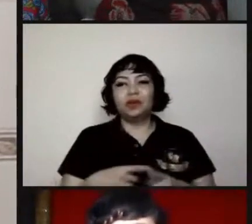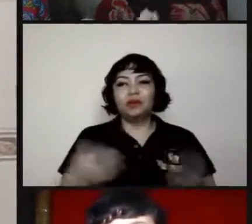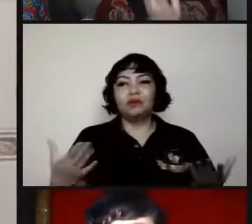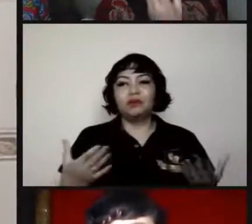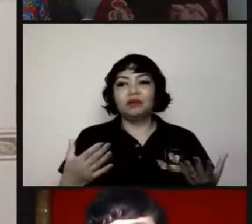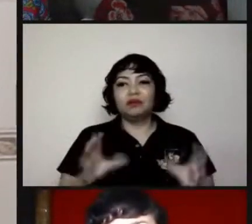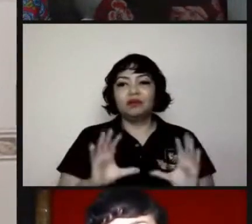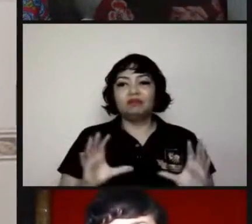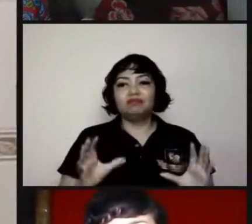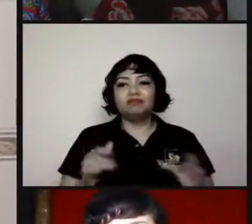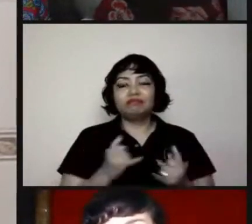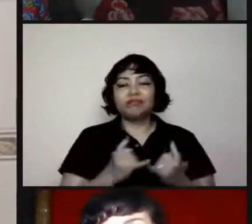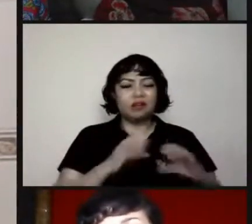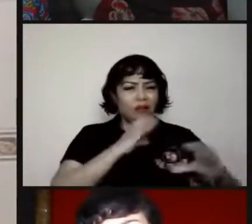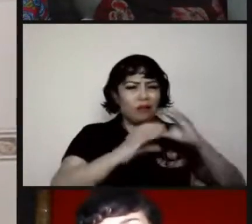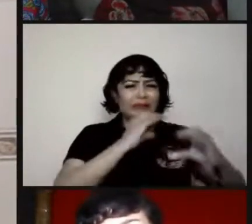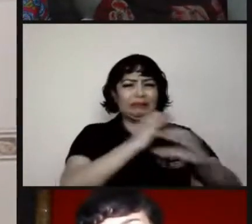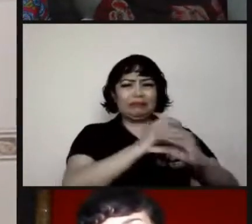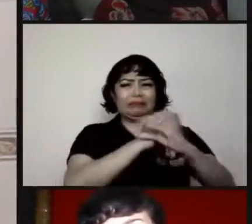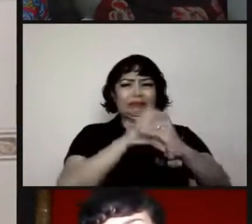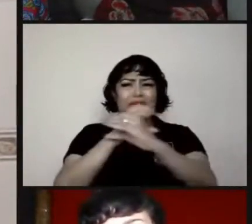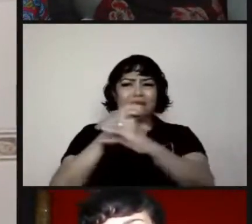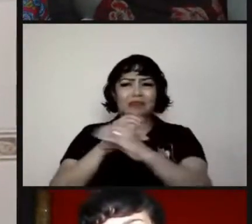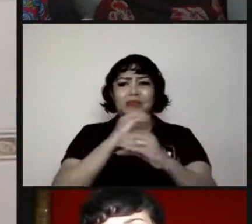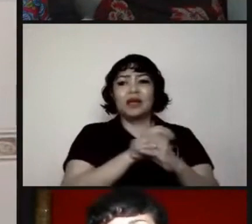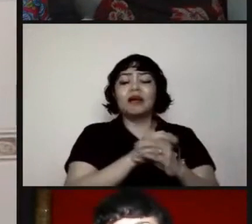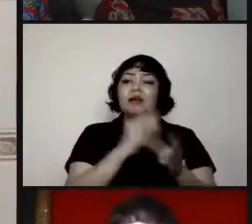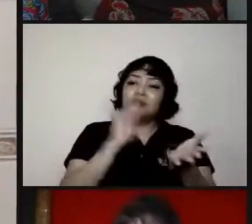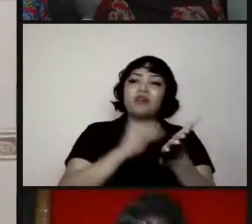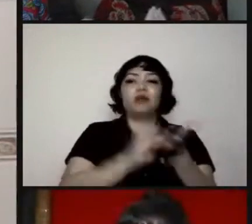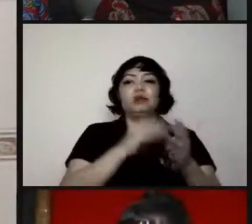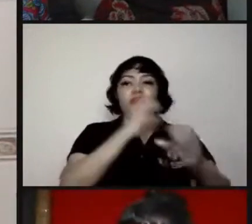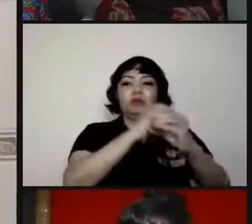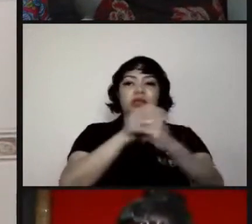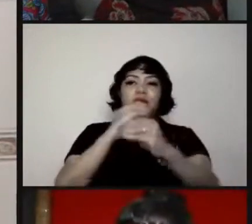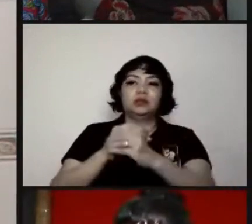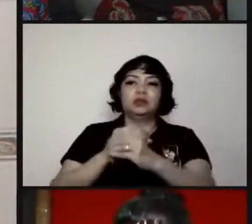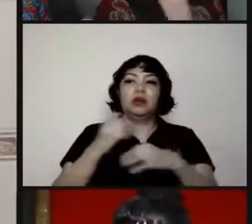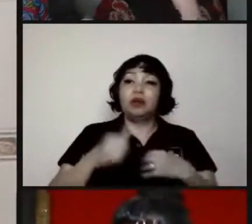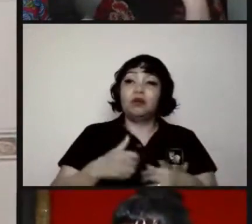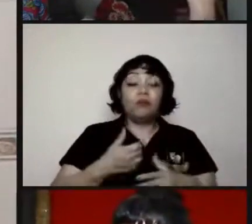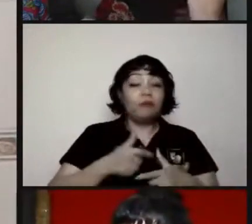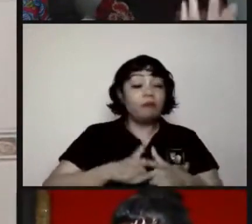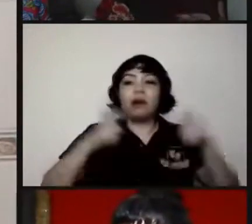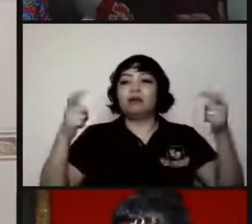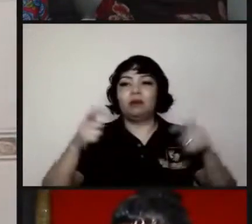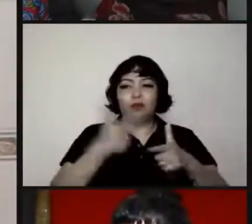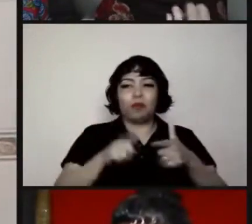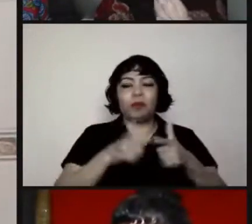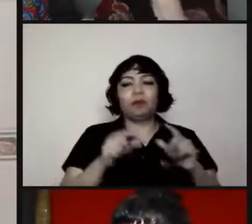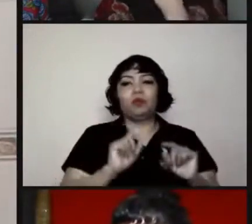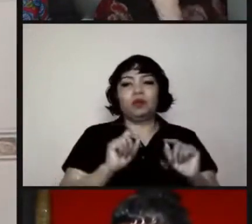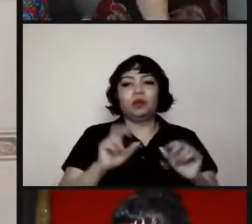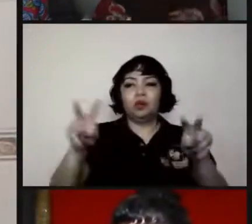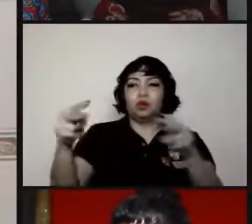que podemos até resumir os problemas do mundo, um problema de comunicação, né? Um grande problema de não ouvir,